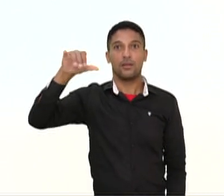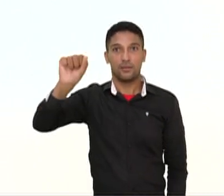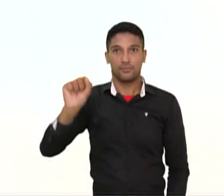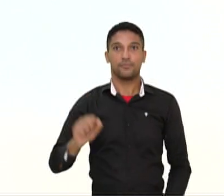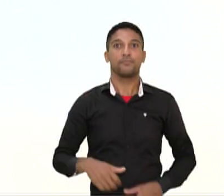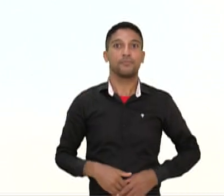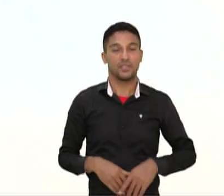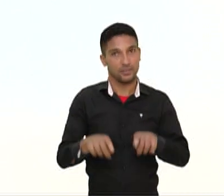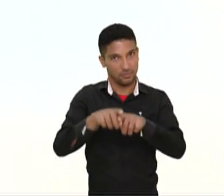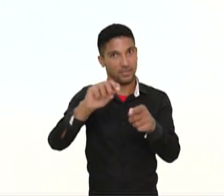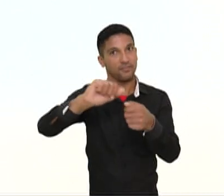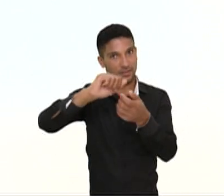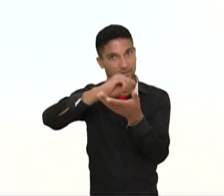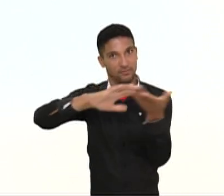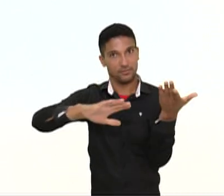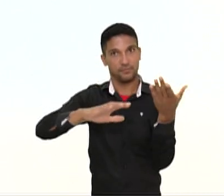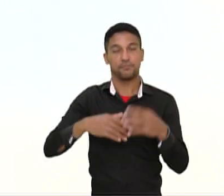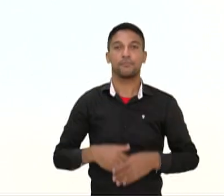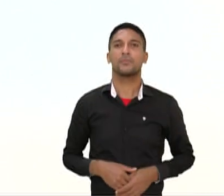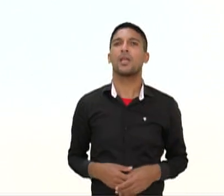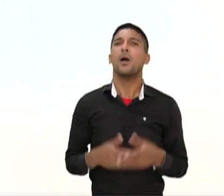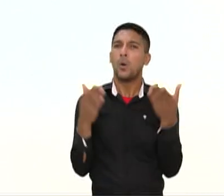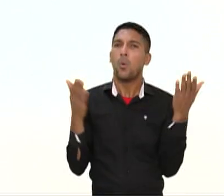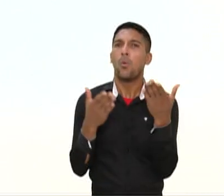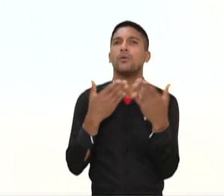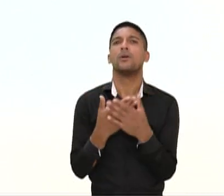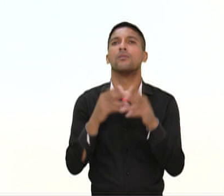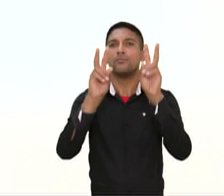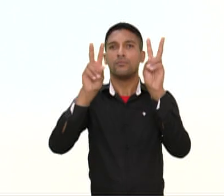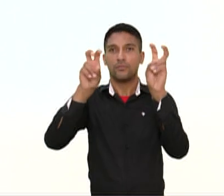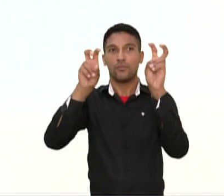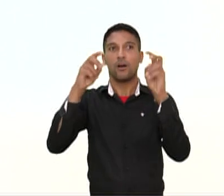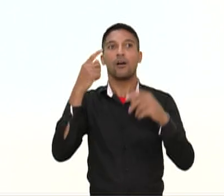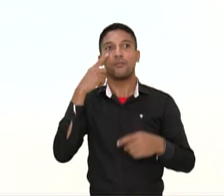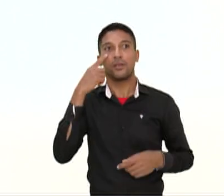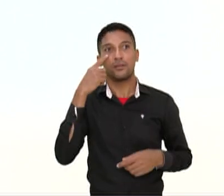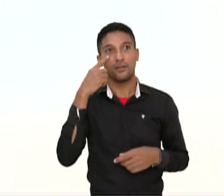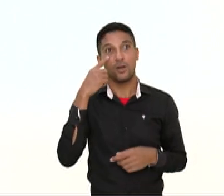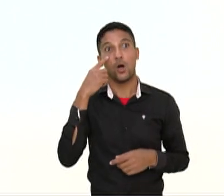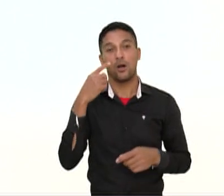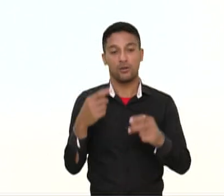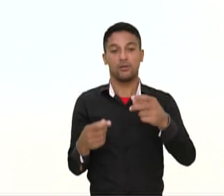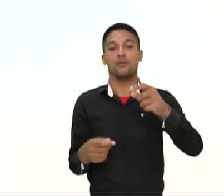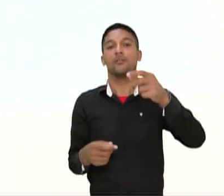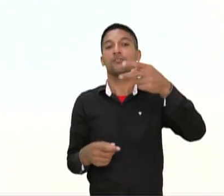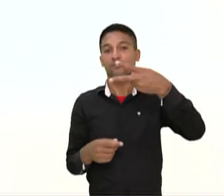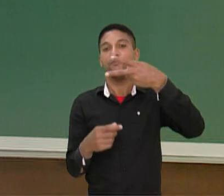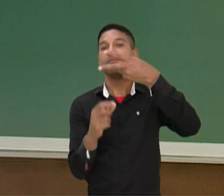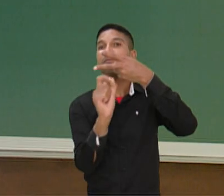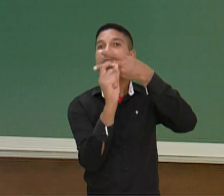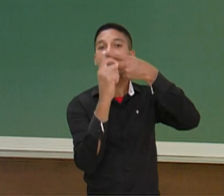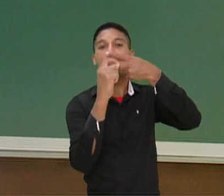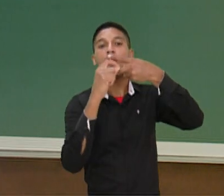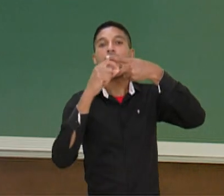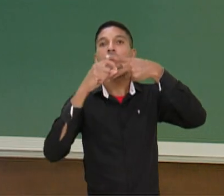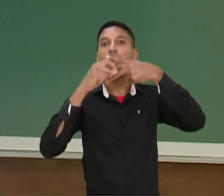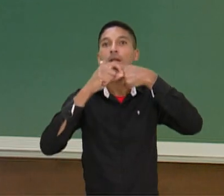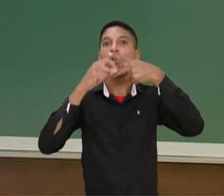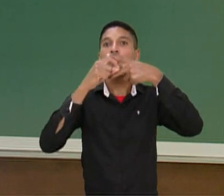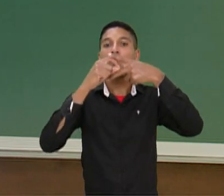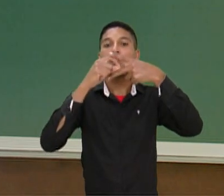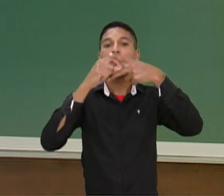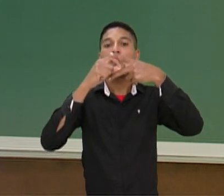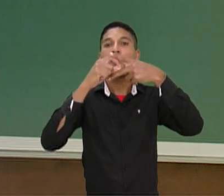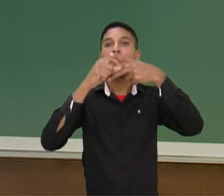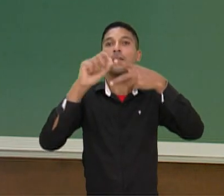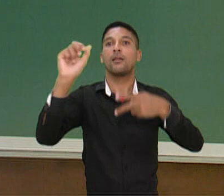ângulo interno e externo de um polígono convexo. Na aula passada eu até trabalhei com uma questão sobre ângulo interno,